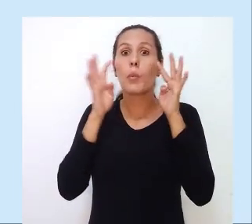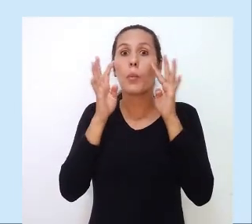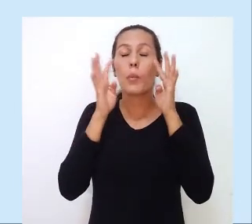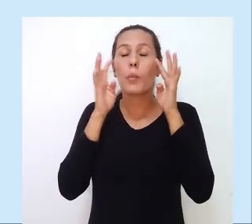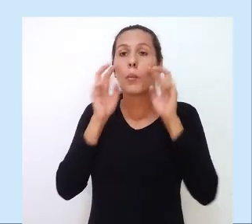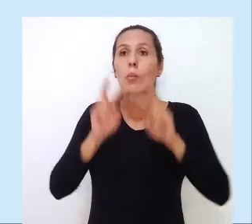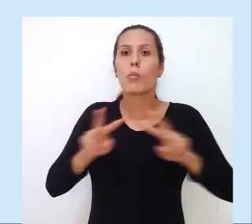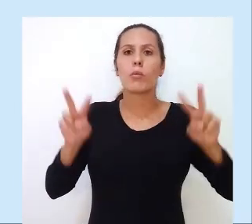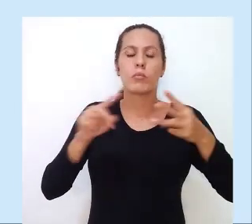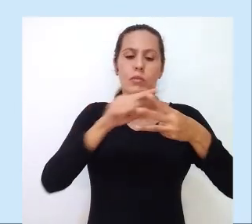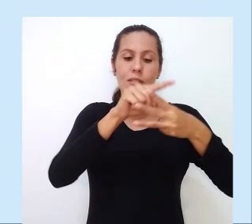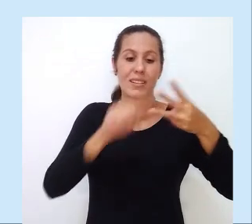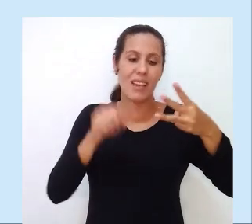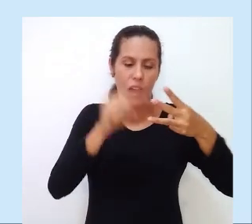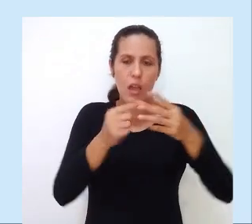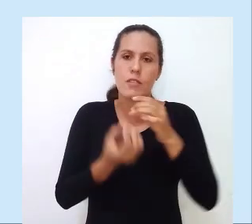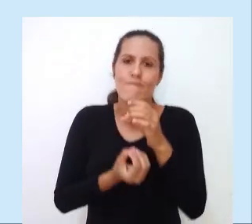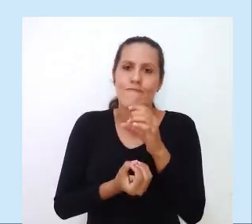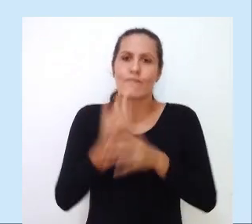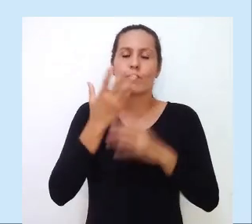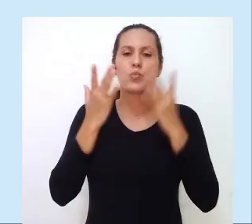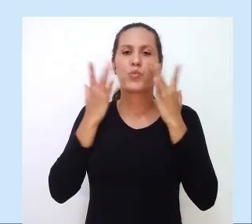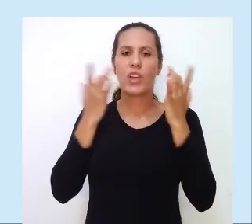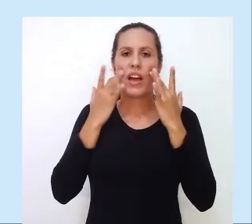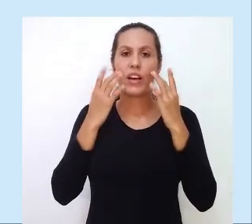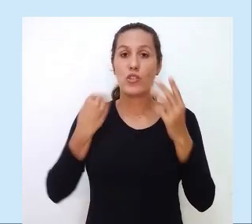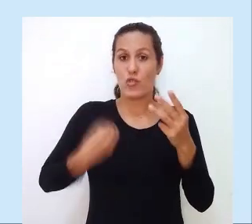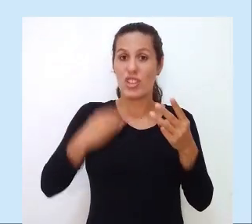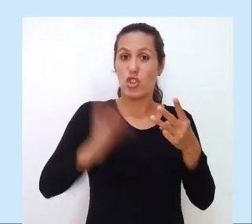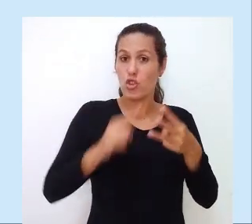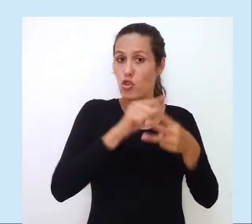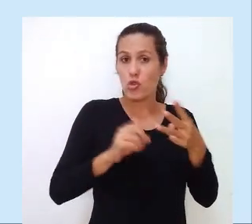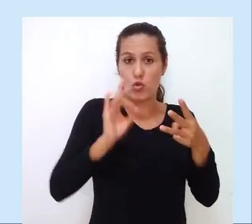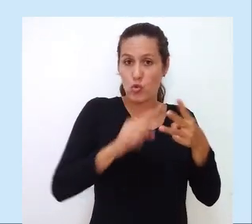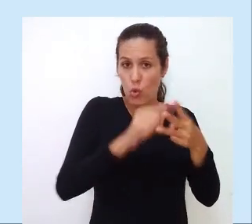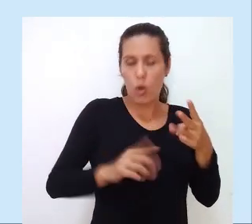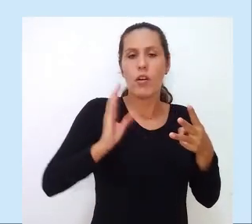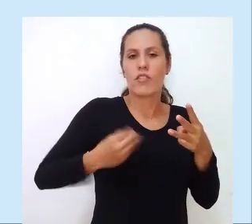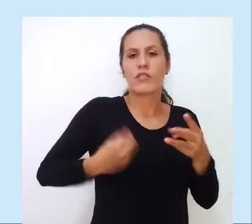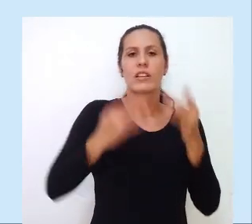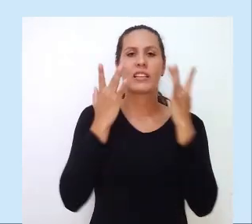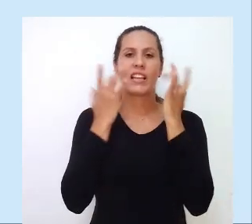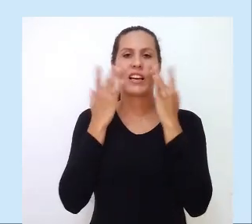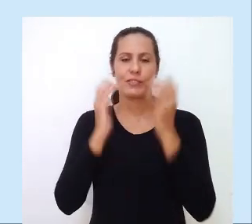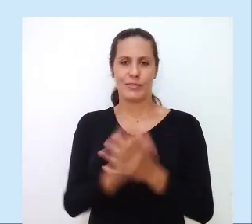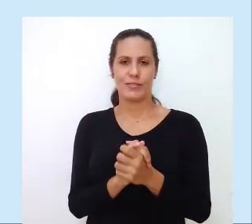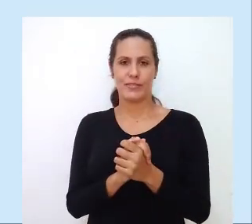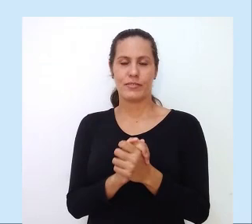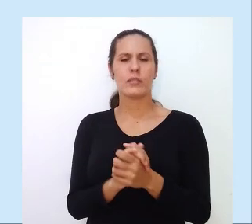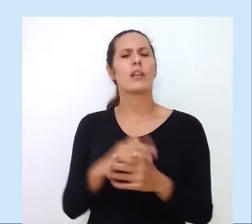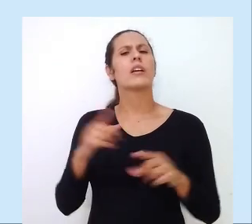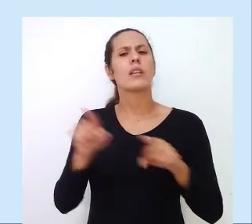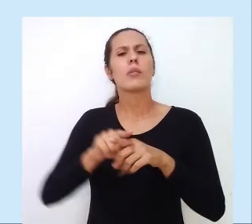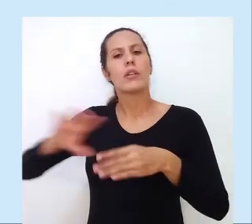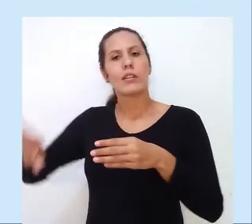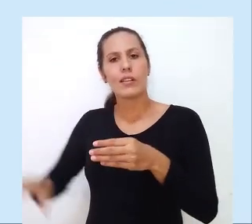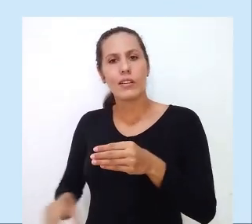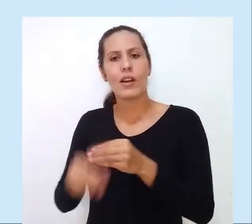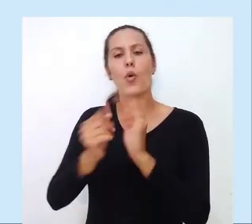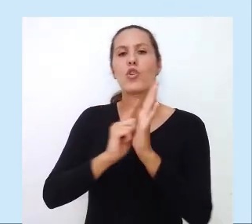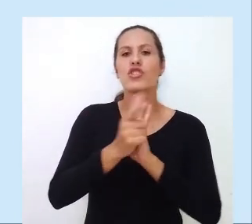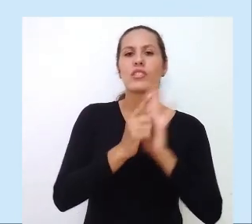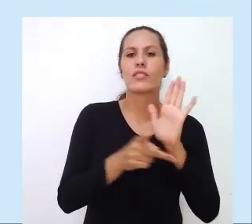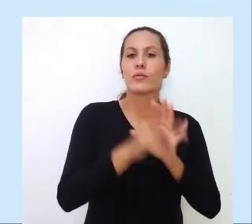público. Então, tendo esses 3 elementos, já existe o teatro. Além disso, a gente viu também alguns gêneros